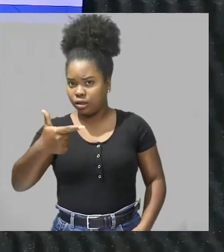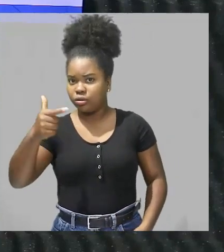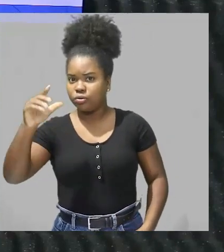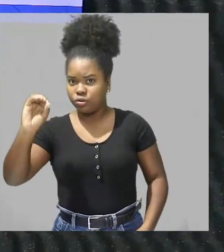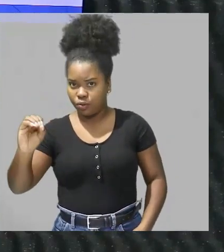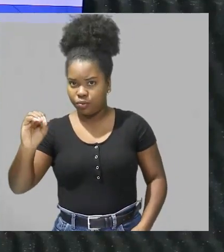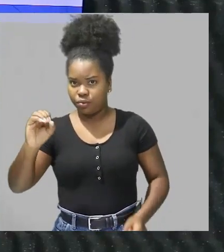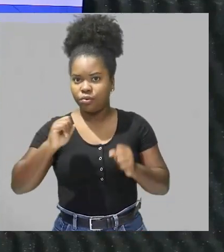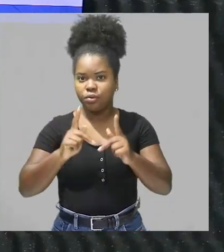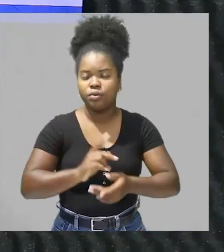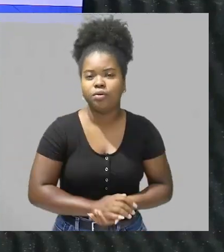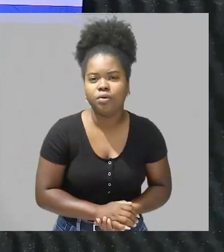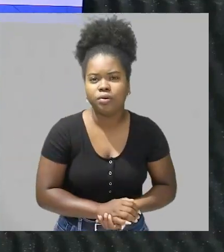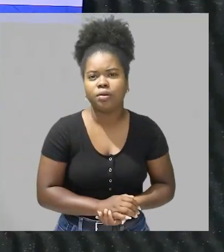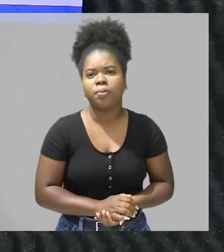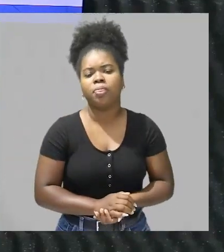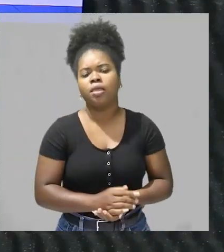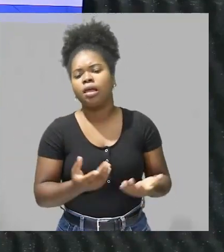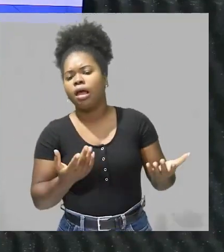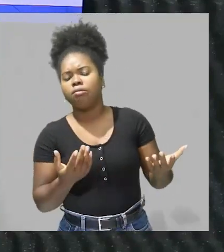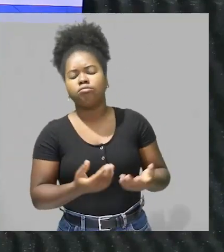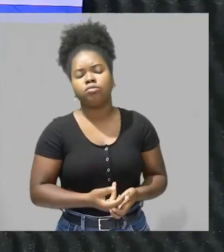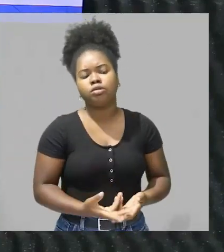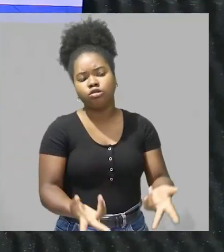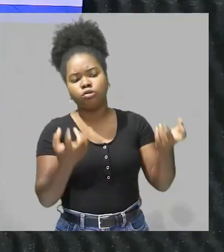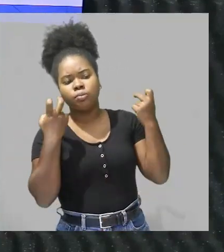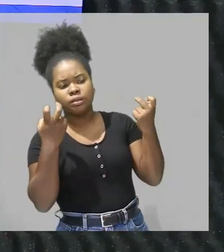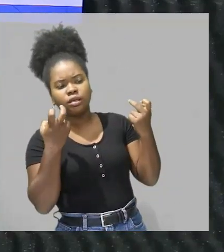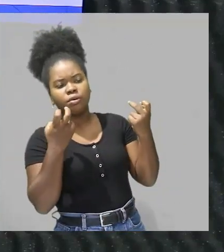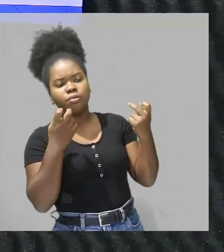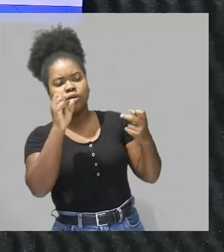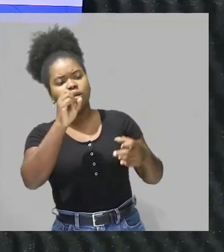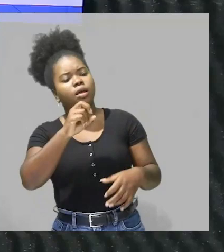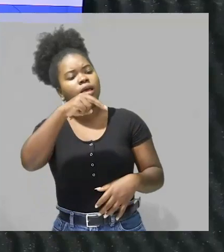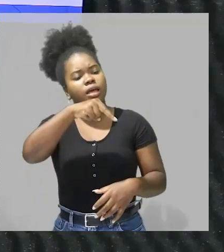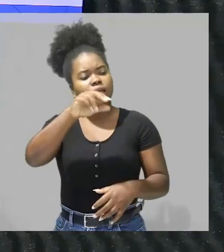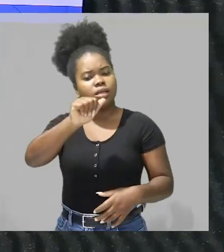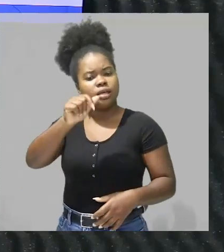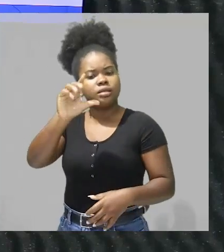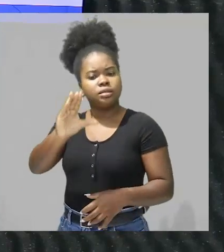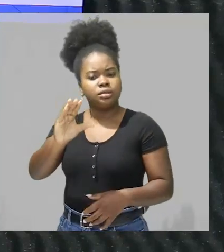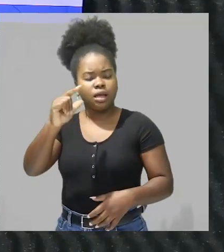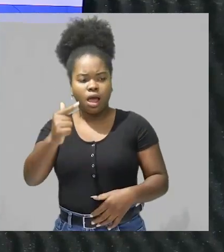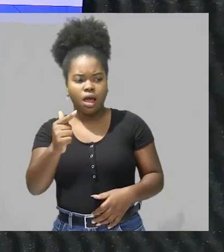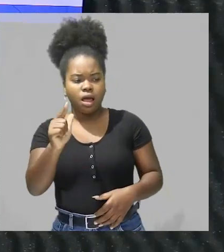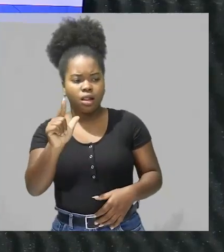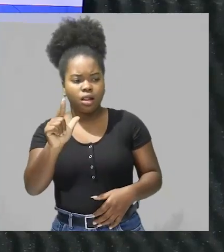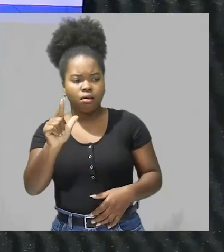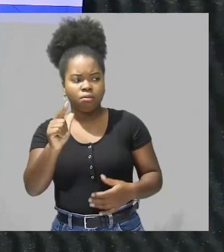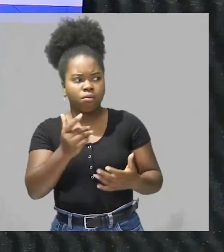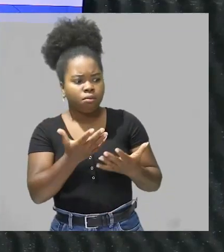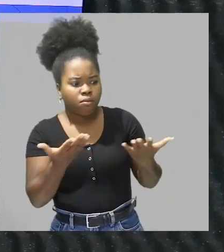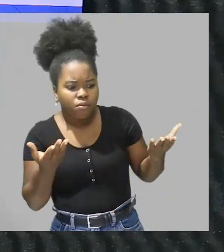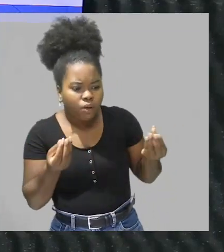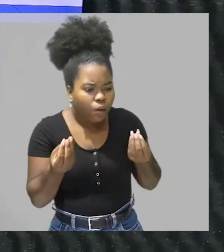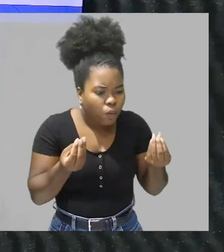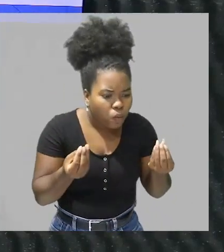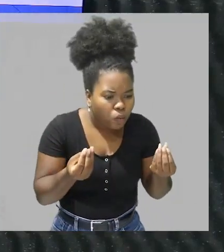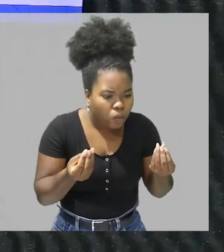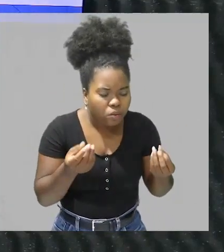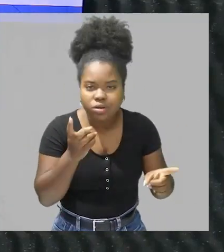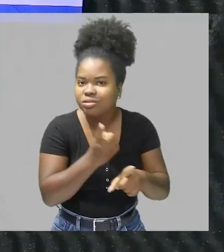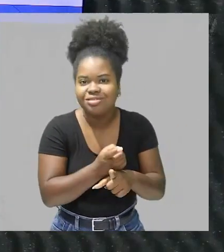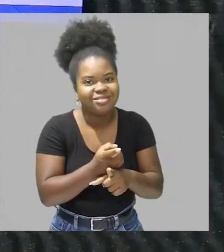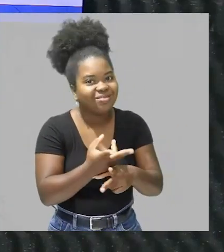mágica o sal desaparece aos nossos olhos nesse caso houve uma mistura de distâncias